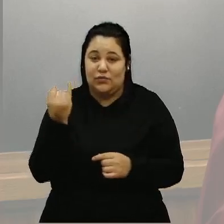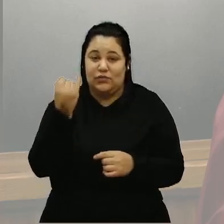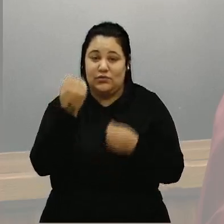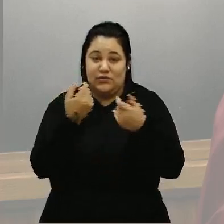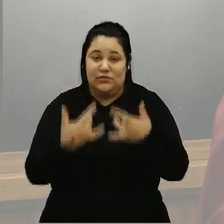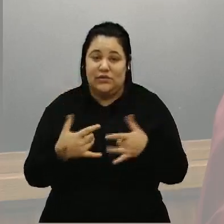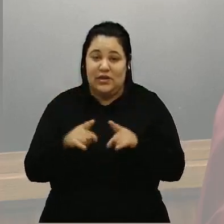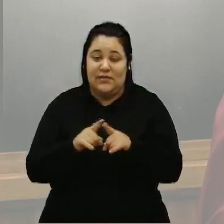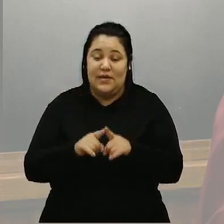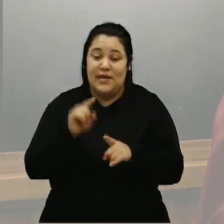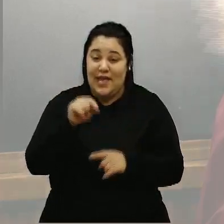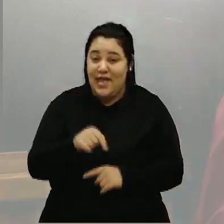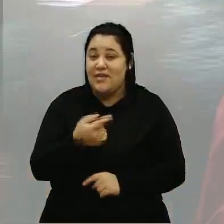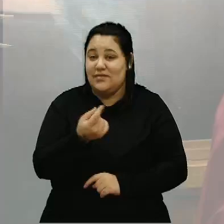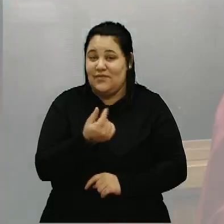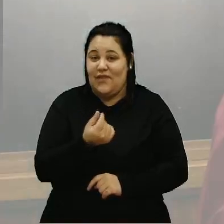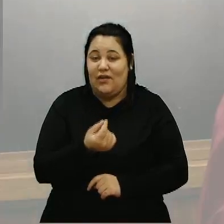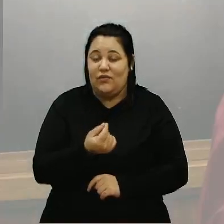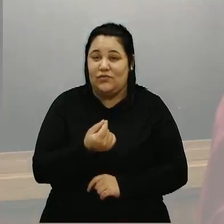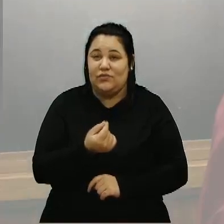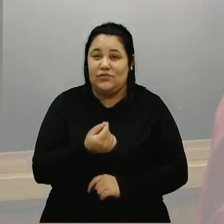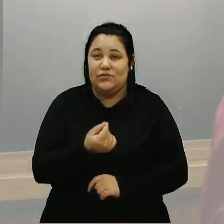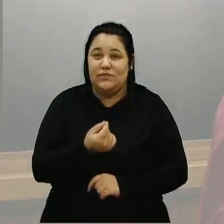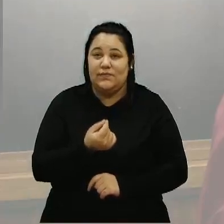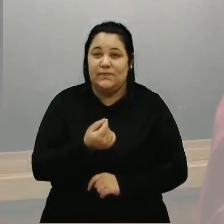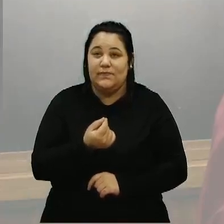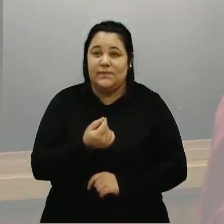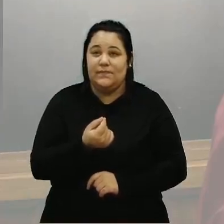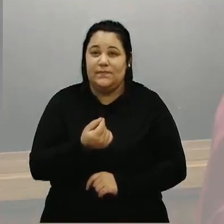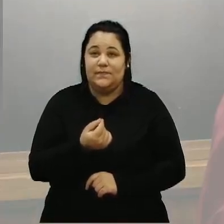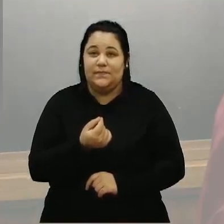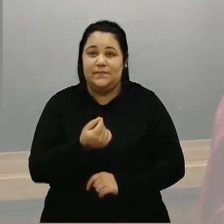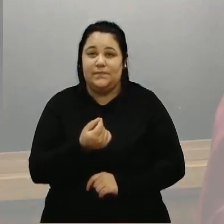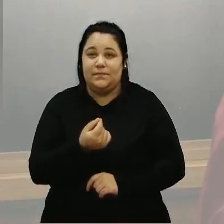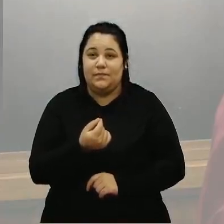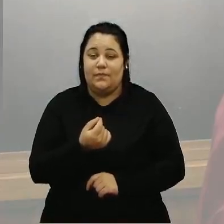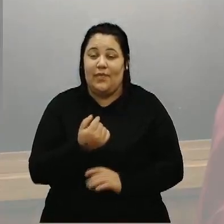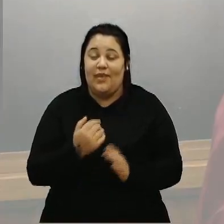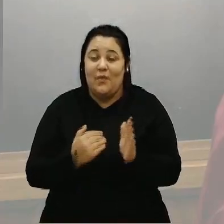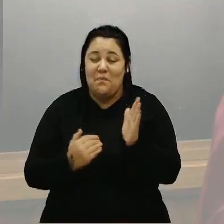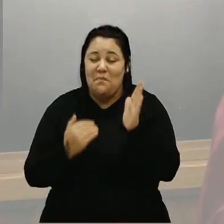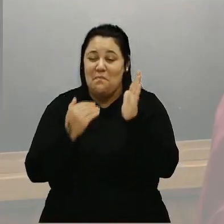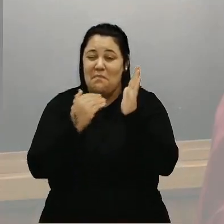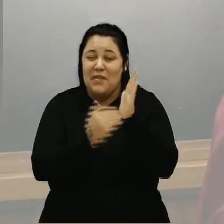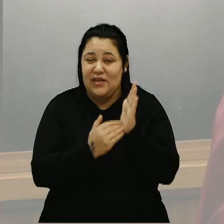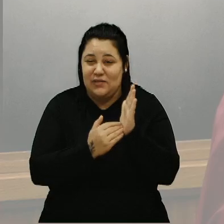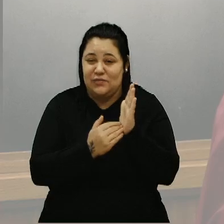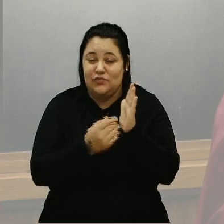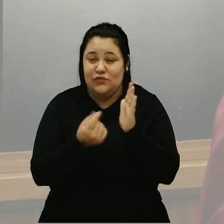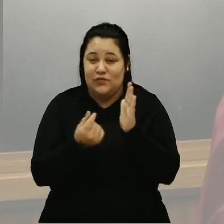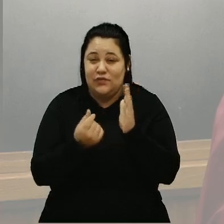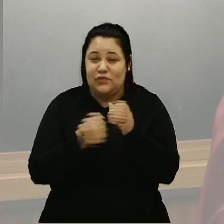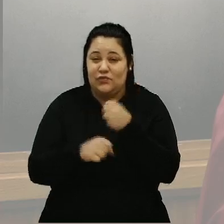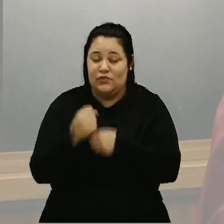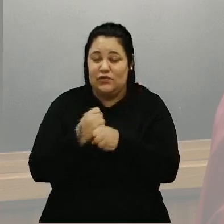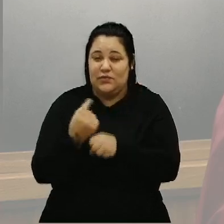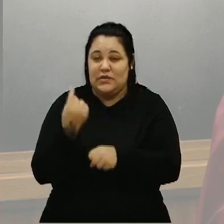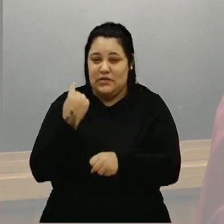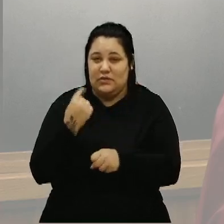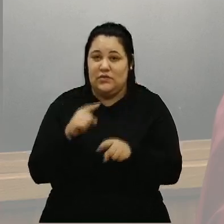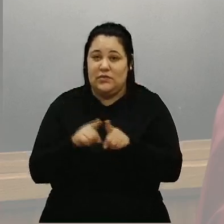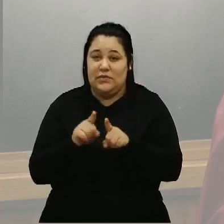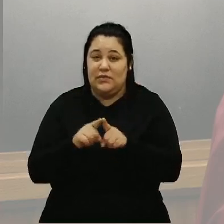este valor, ele consta como, no mínimo, o valor do ano passado. Então,